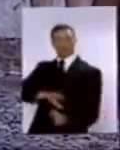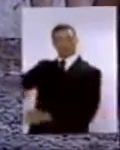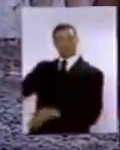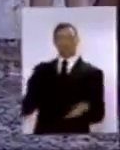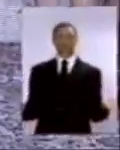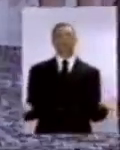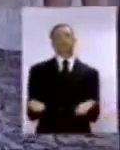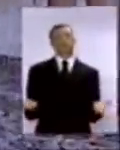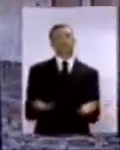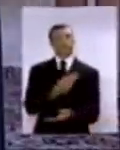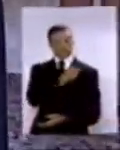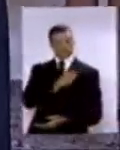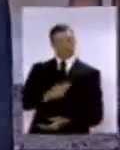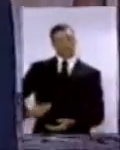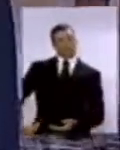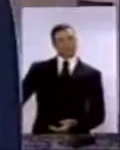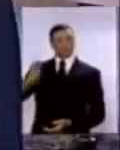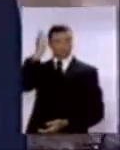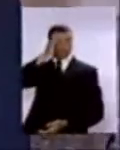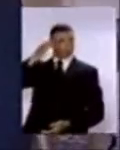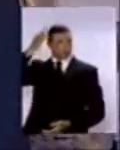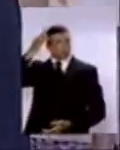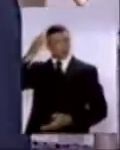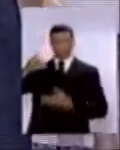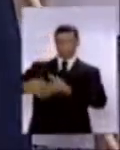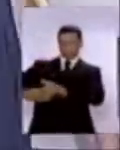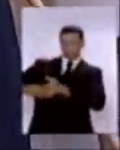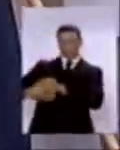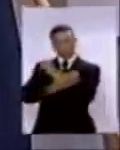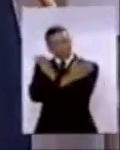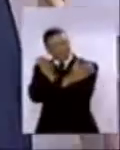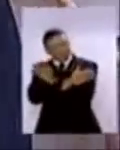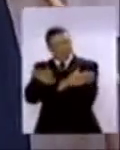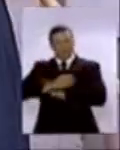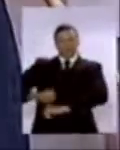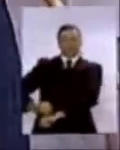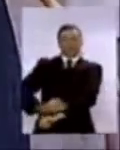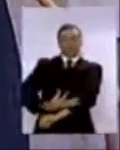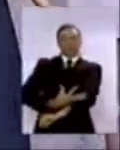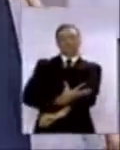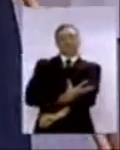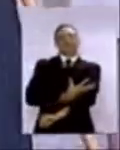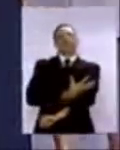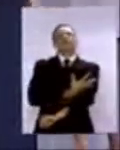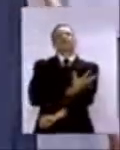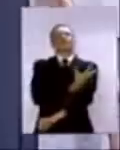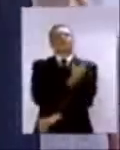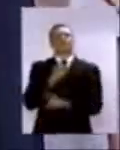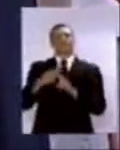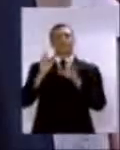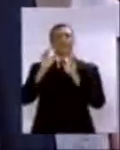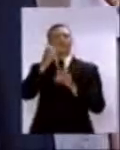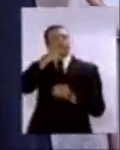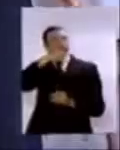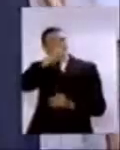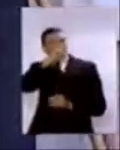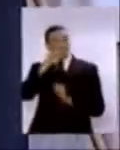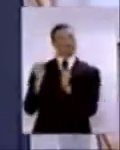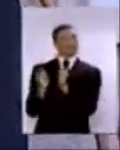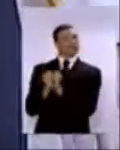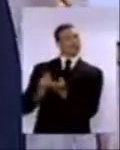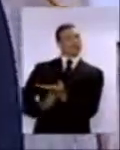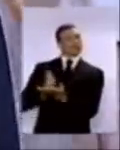contra receber o cumprimento abraçando o seu momento é claro de emoção sempre é com a mãe dona pia